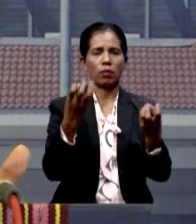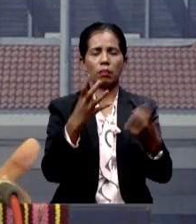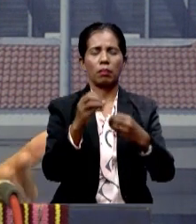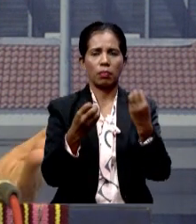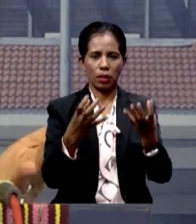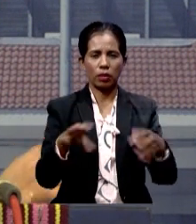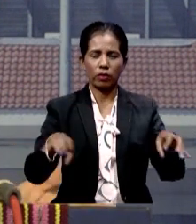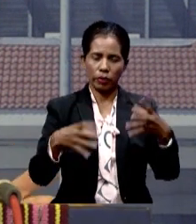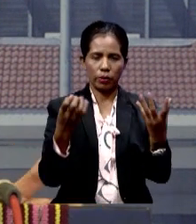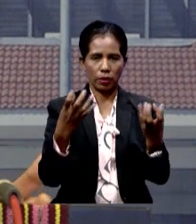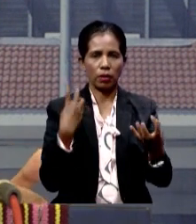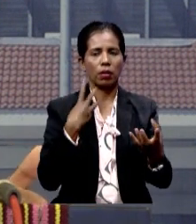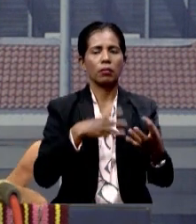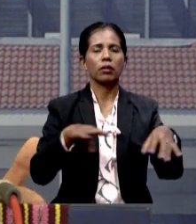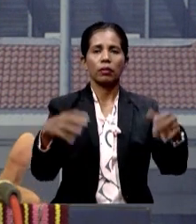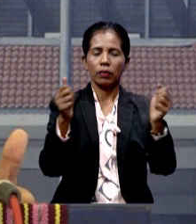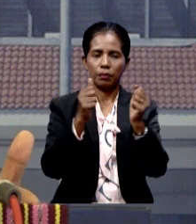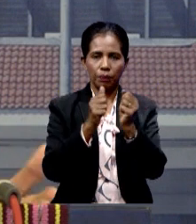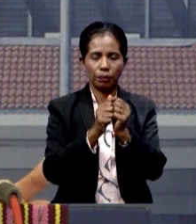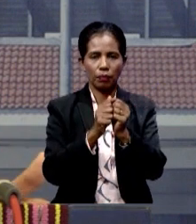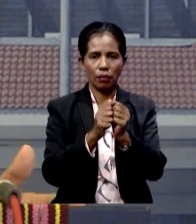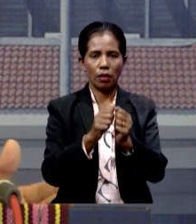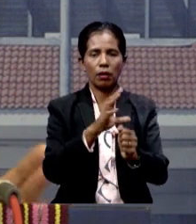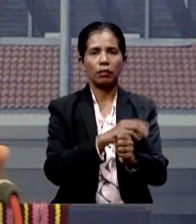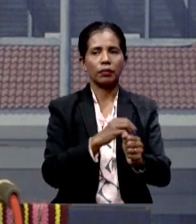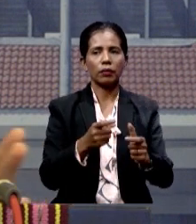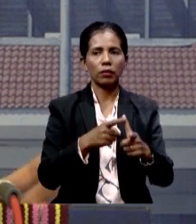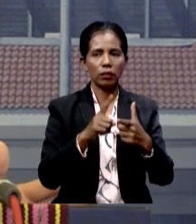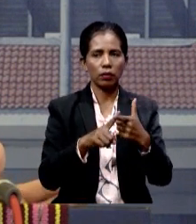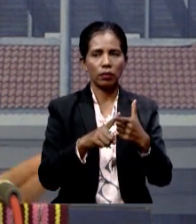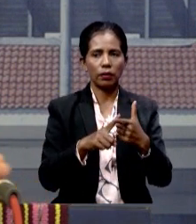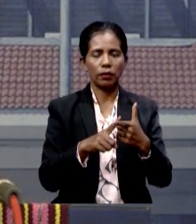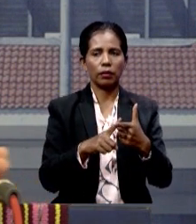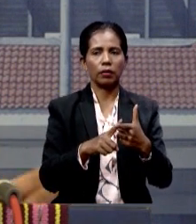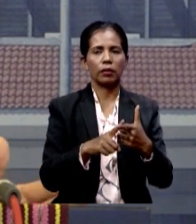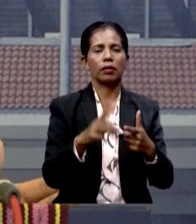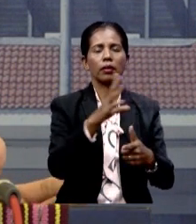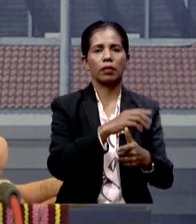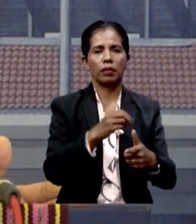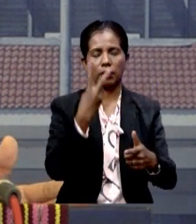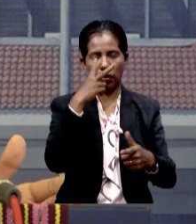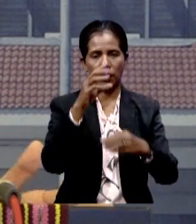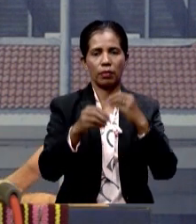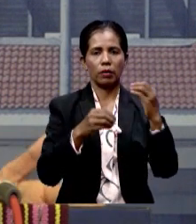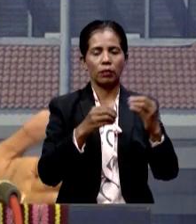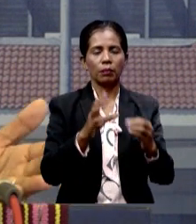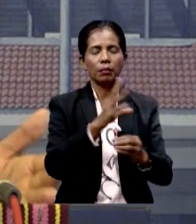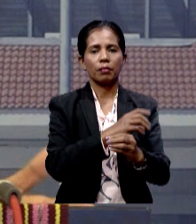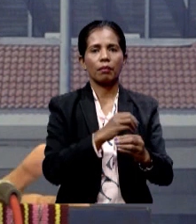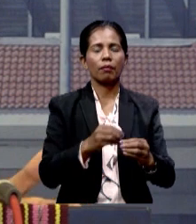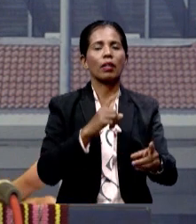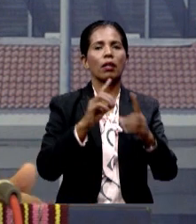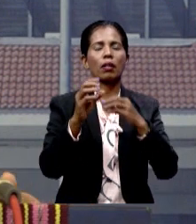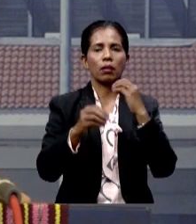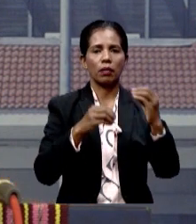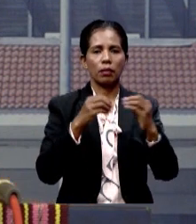assuntos de cooperação bilateral, multilateral, não mais regional. Obviamente, colhemos